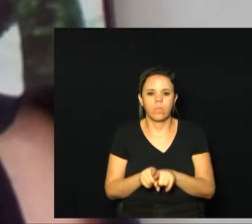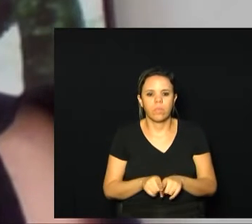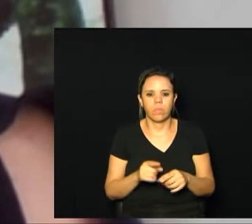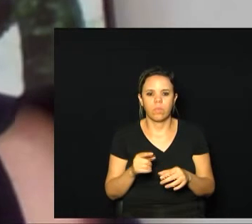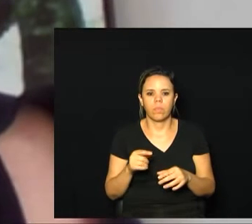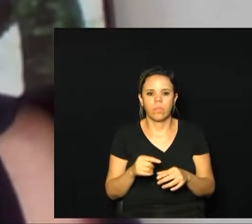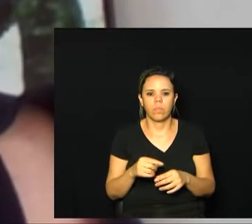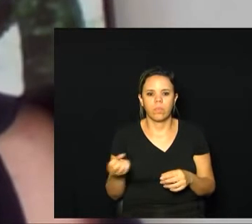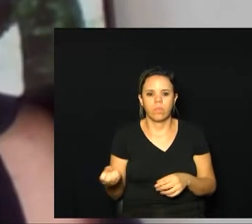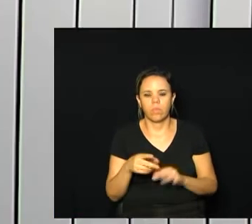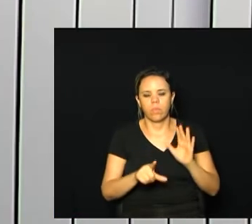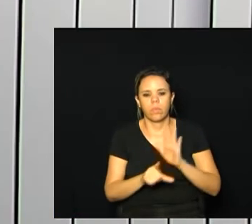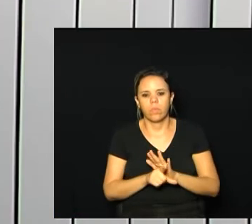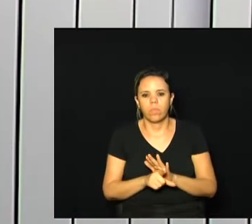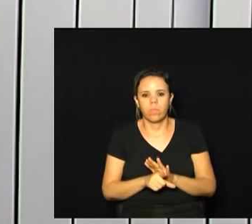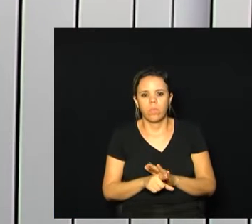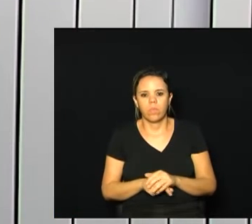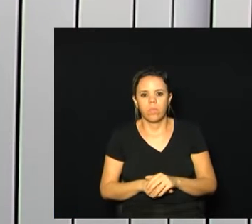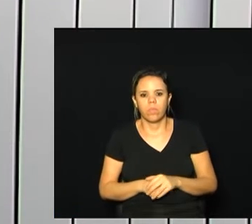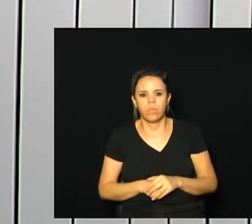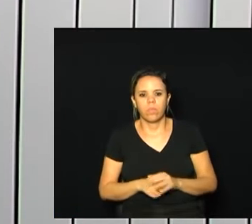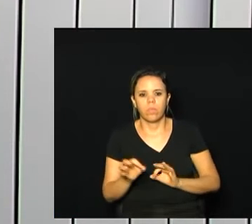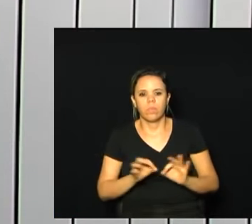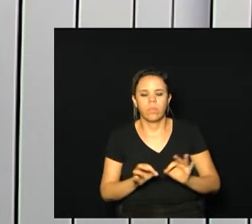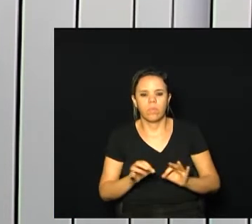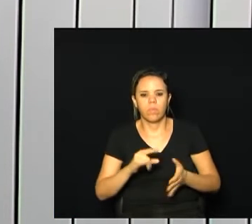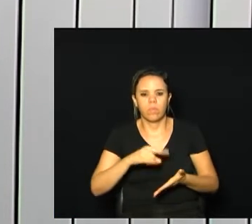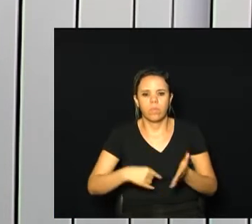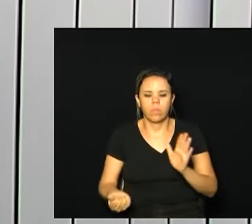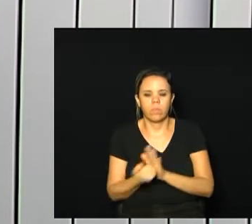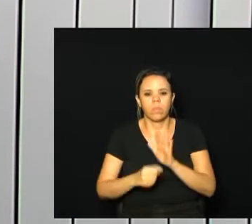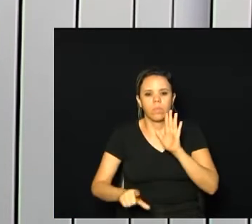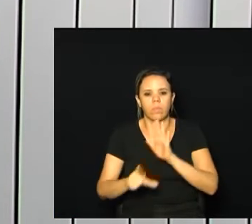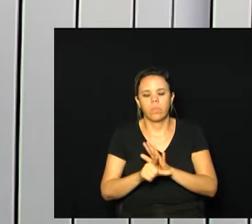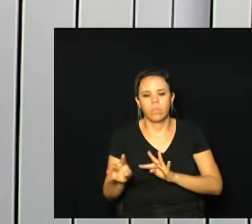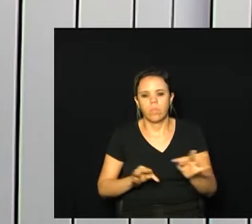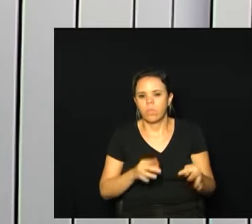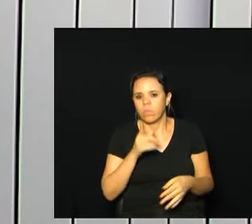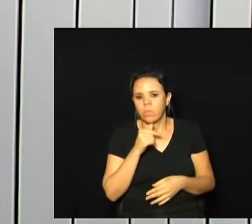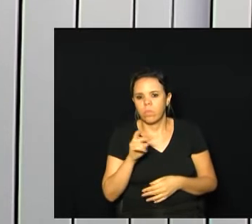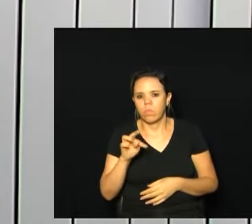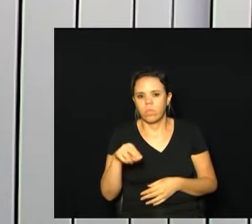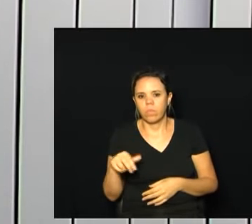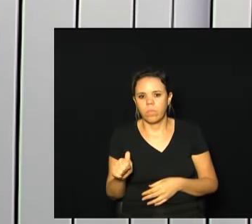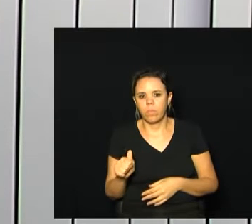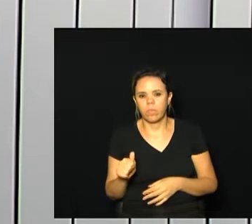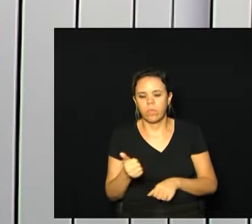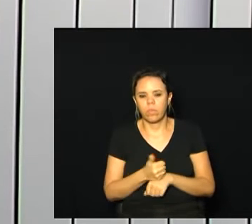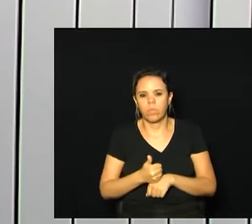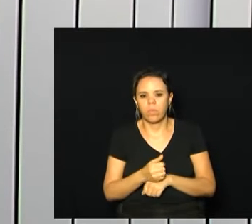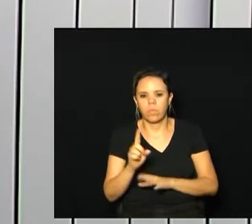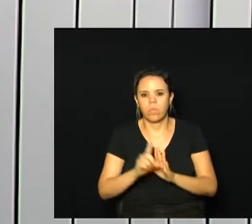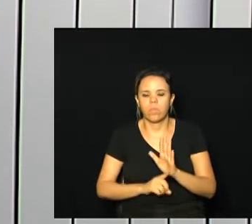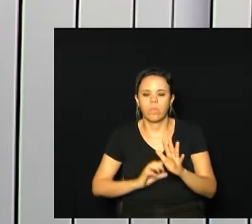cumprimento desta nova lei aí do novo regulamento, o marco legal do saneamento básico. Renata Franco, especialista em